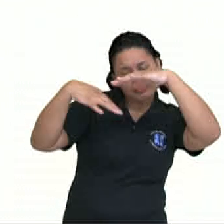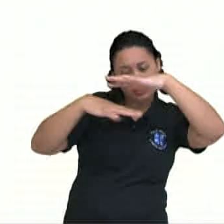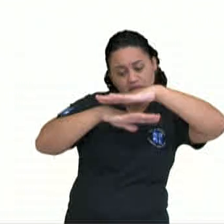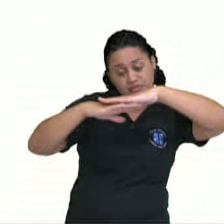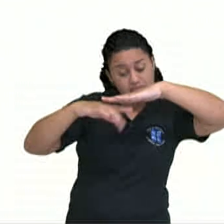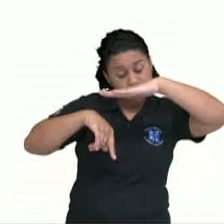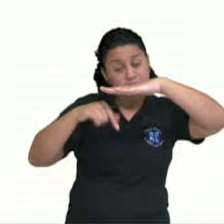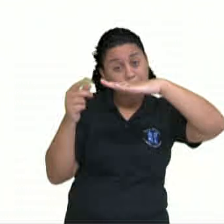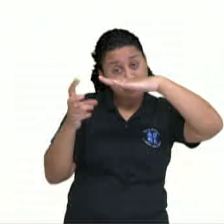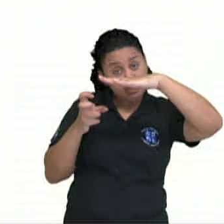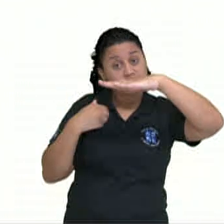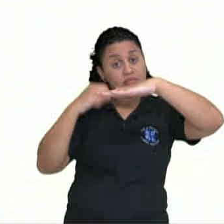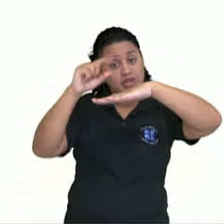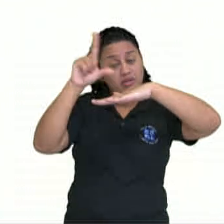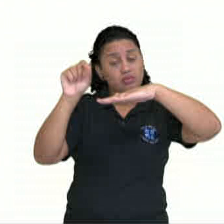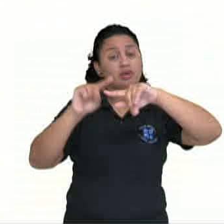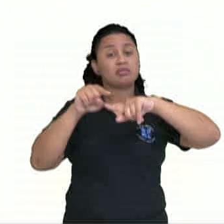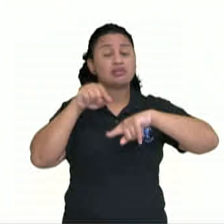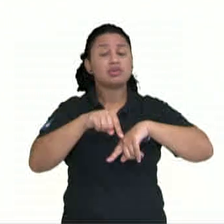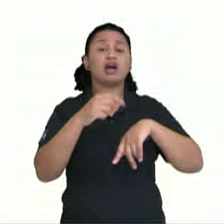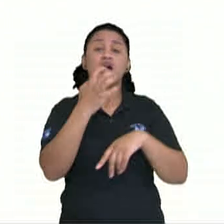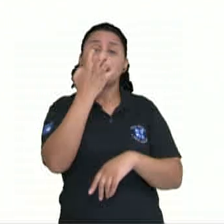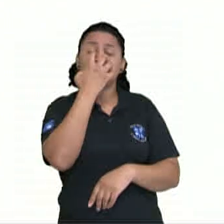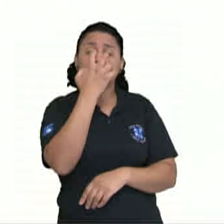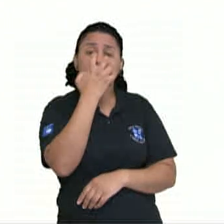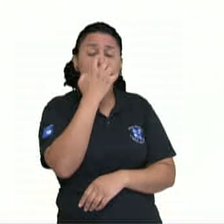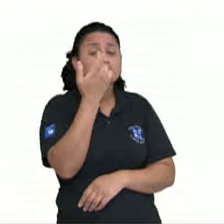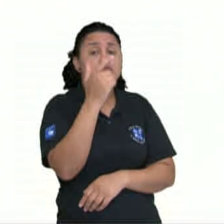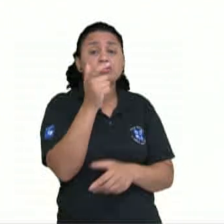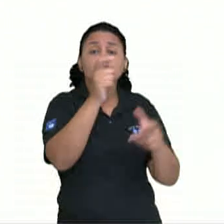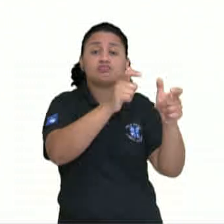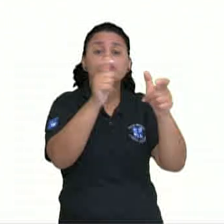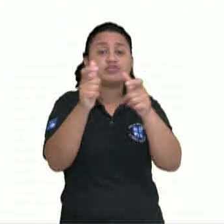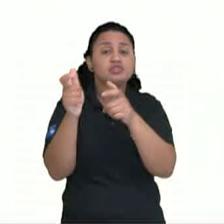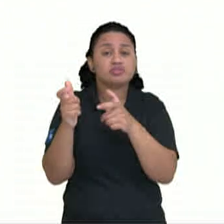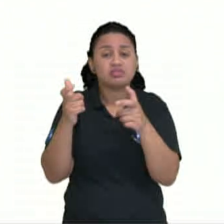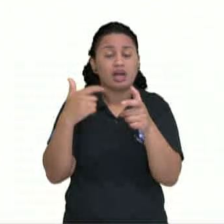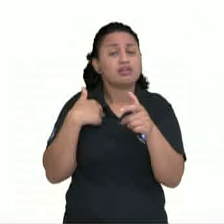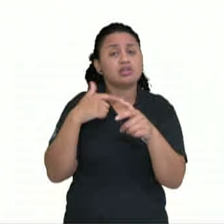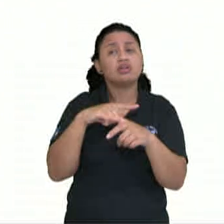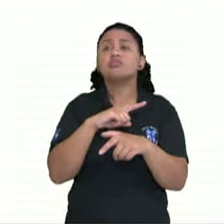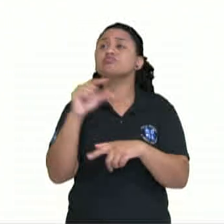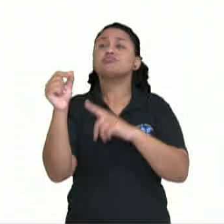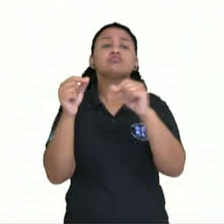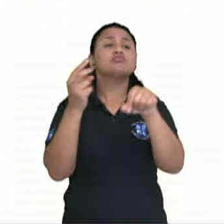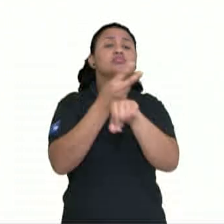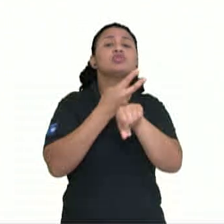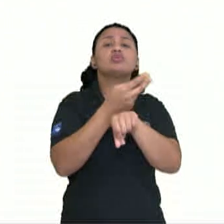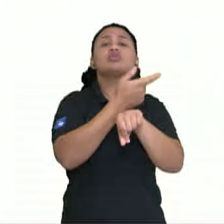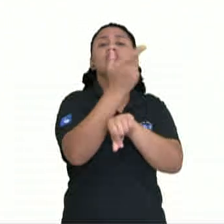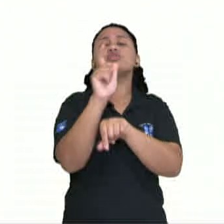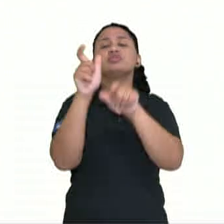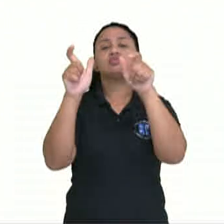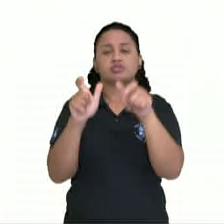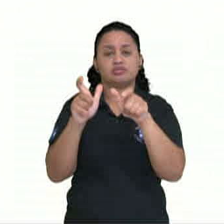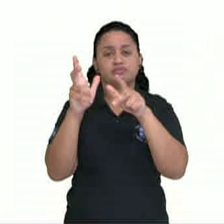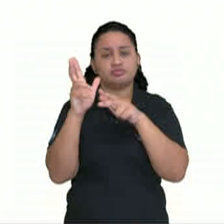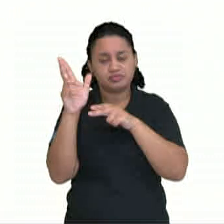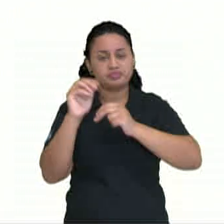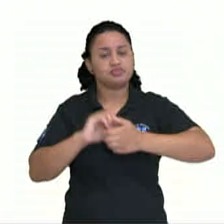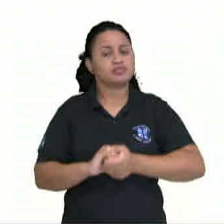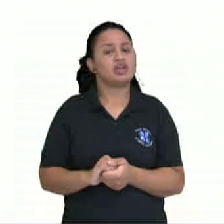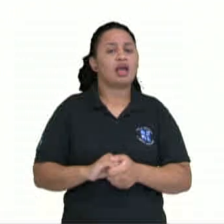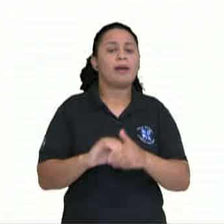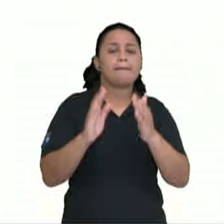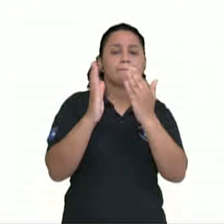grossas. Mas aquele era um cachorro sem pouso certo e cedo partiu em busca de outra pousada. O escuro de uma